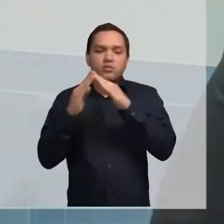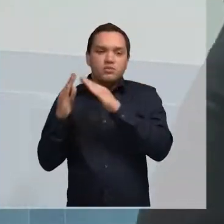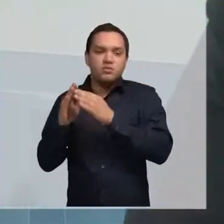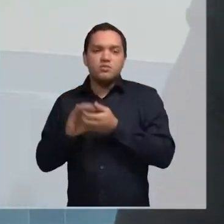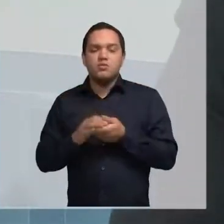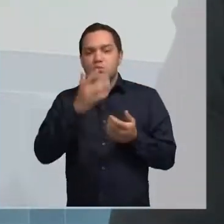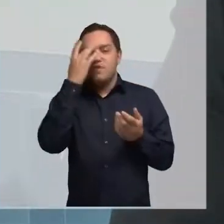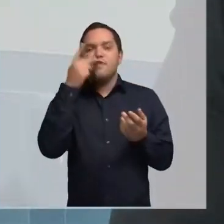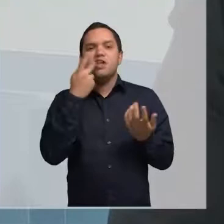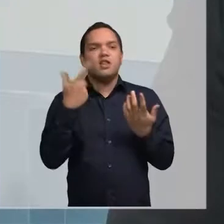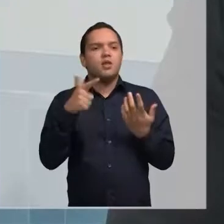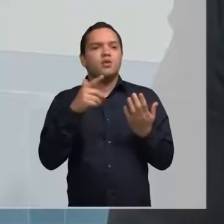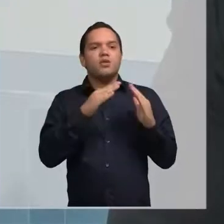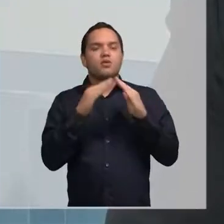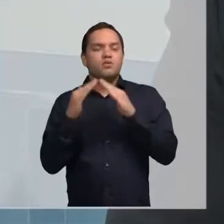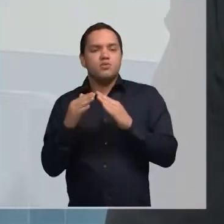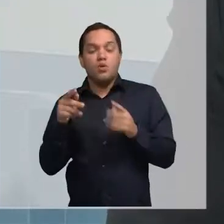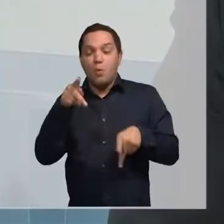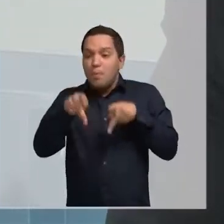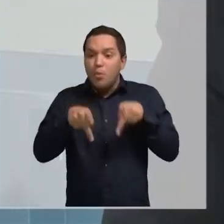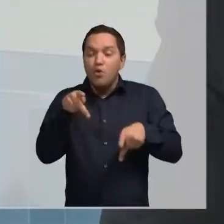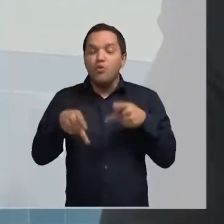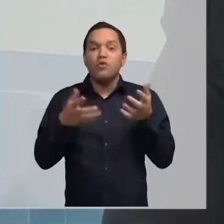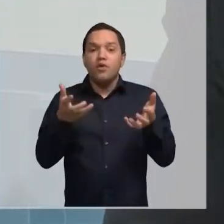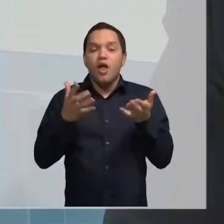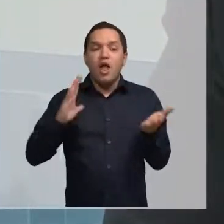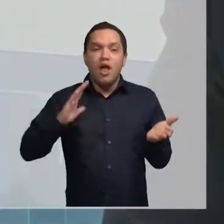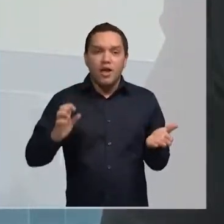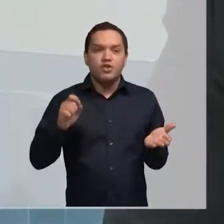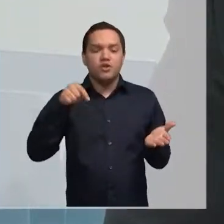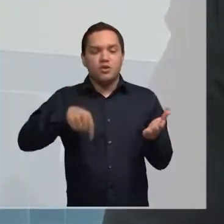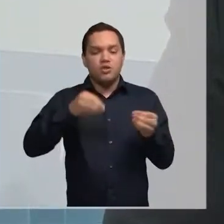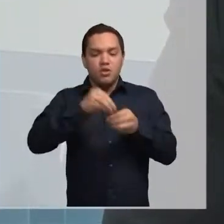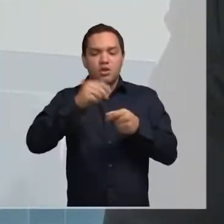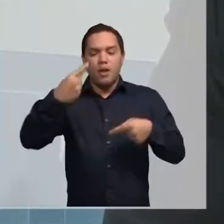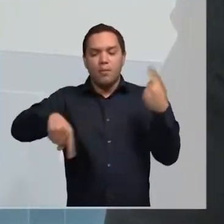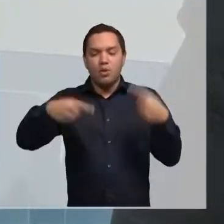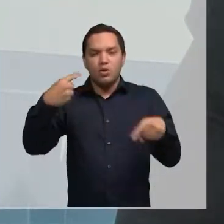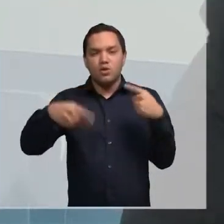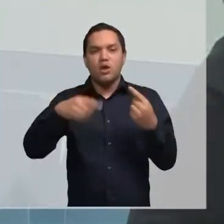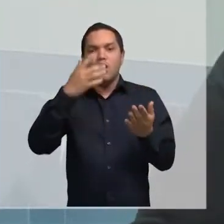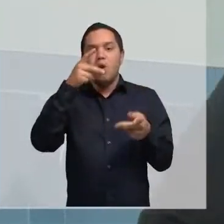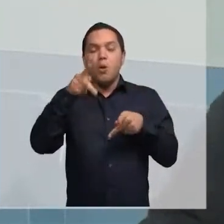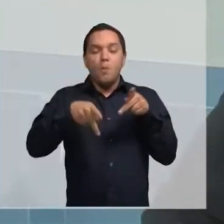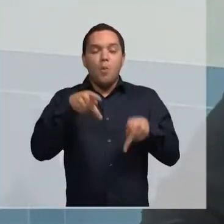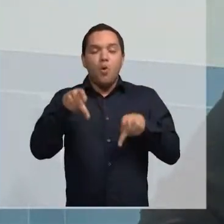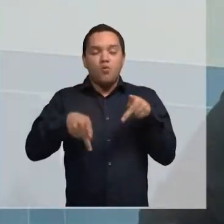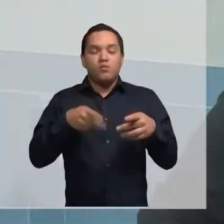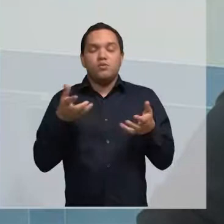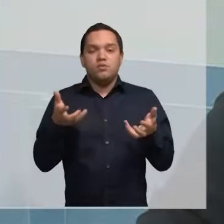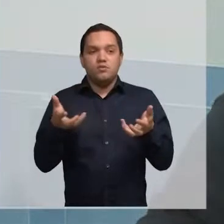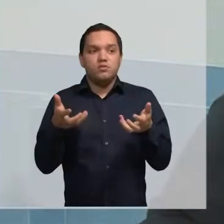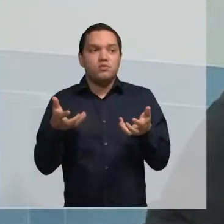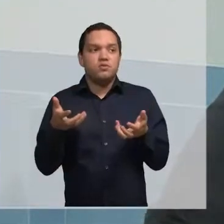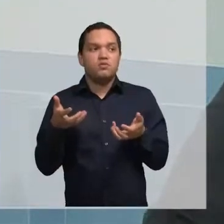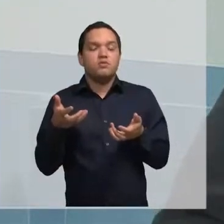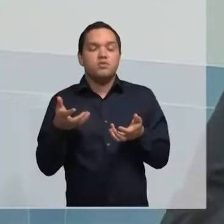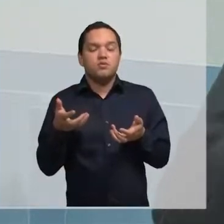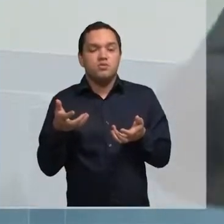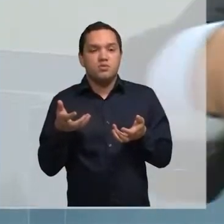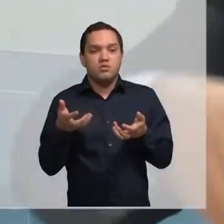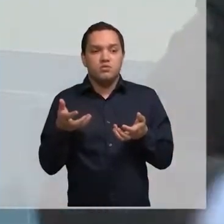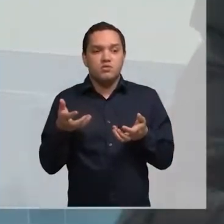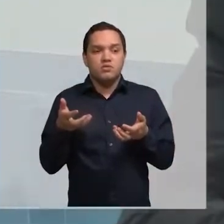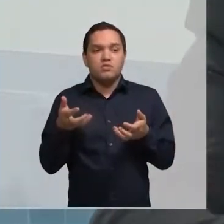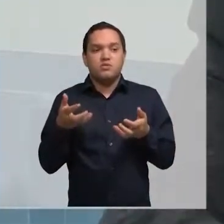tem habitação. Candidato, o nosso povo quer ética na política. Candidato, o nosso povo não quer que, Luiz, esse